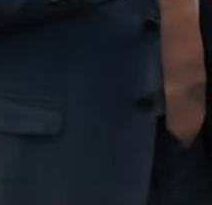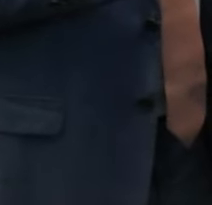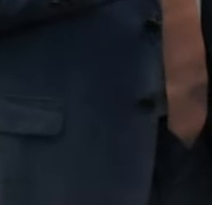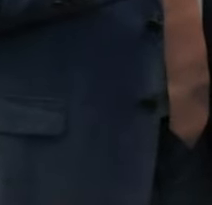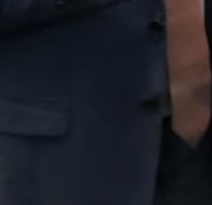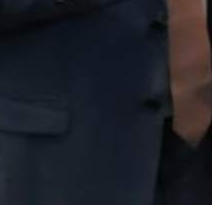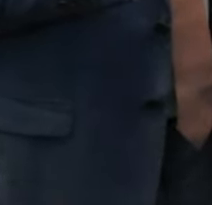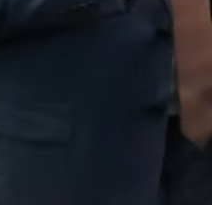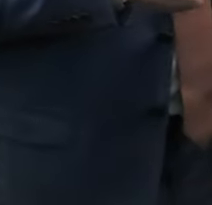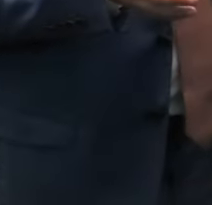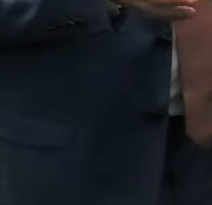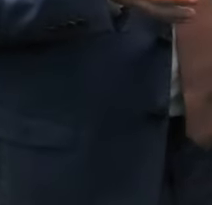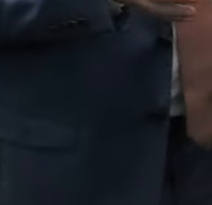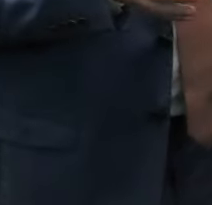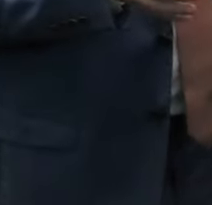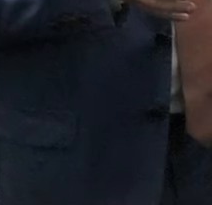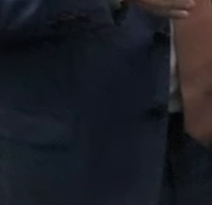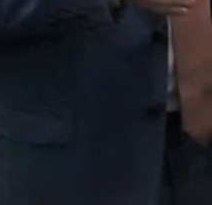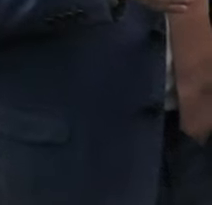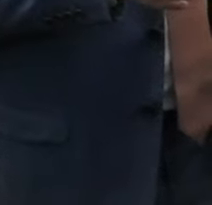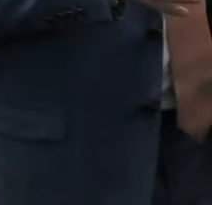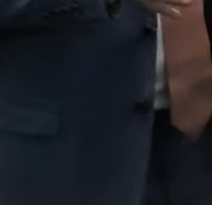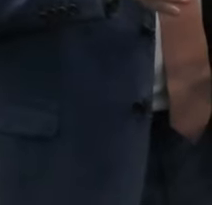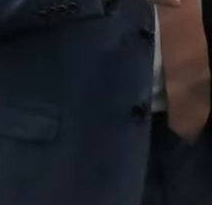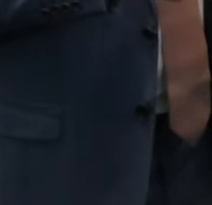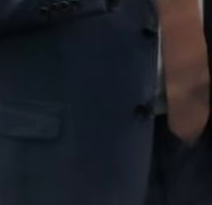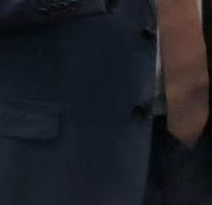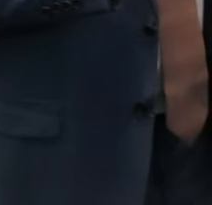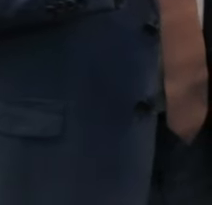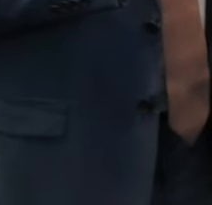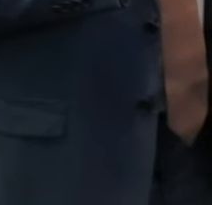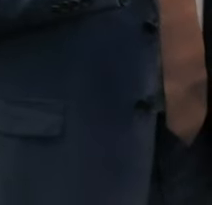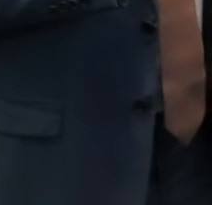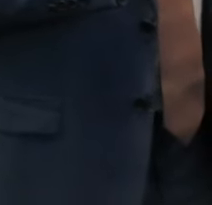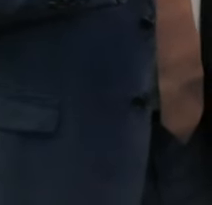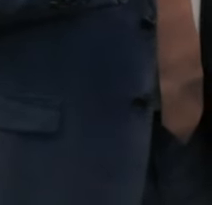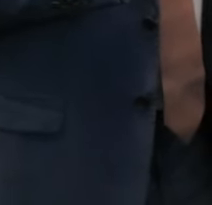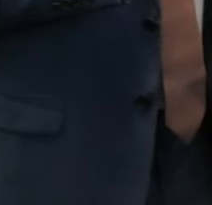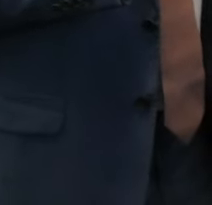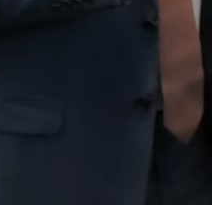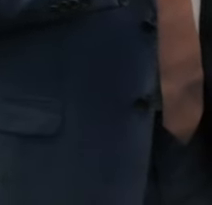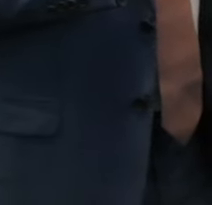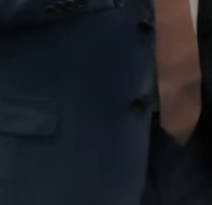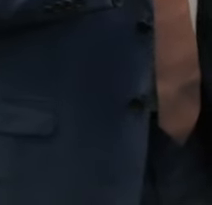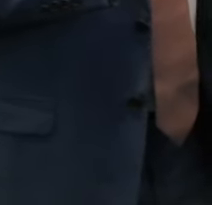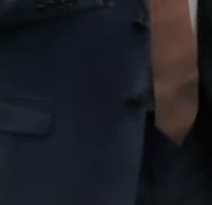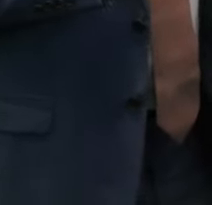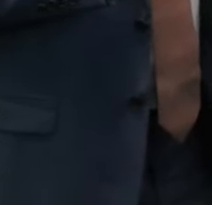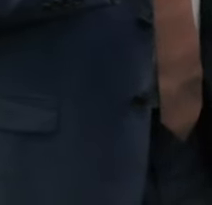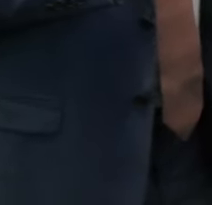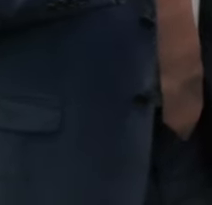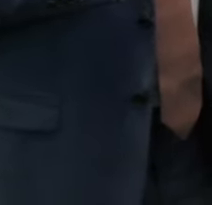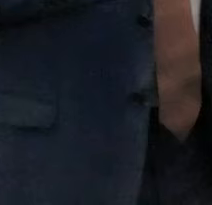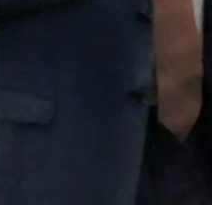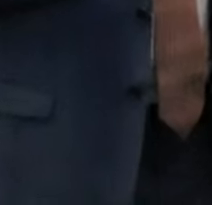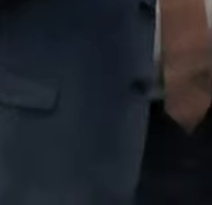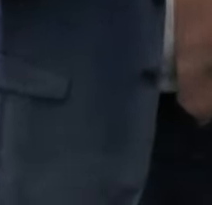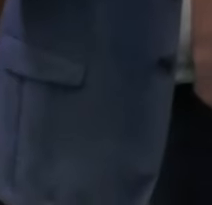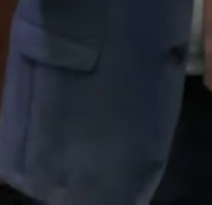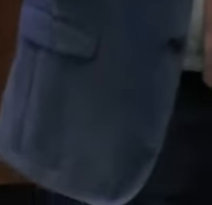incluo no conselho gestor os senhores reitores e,